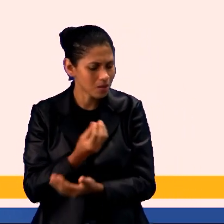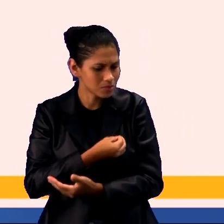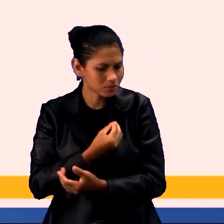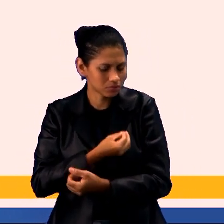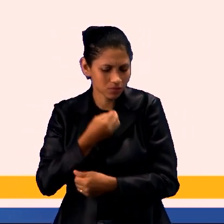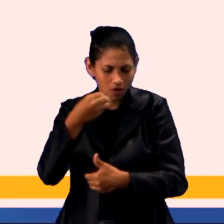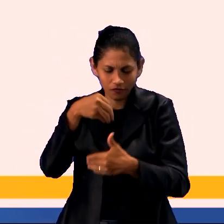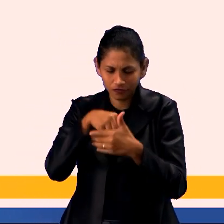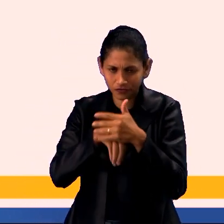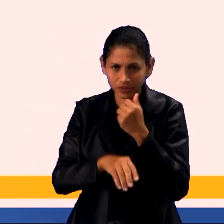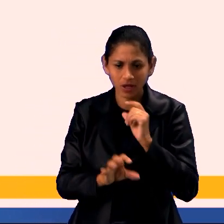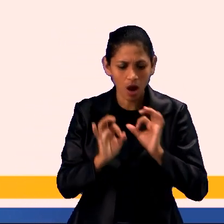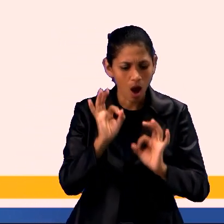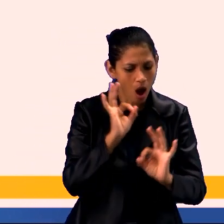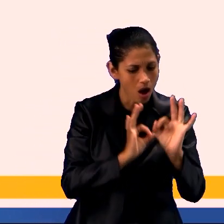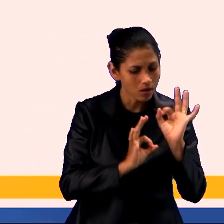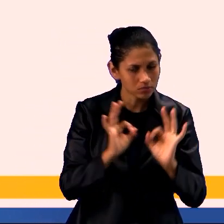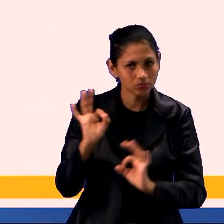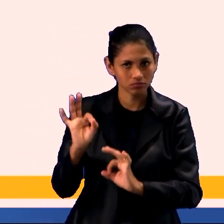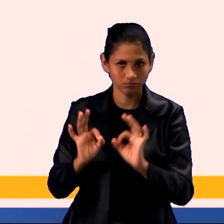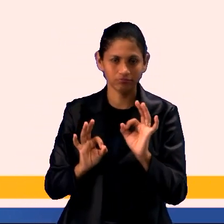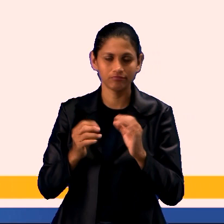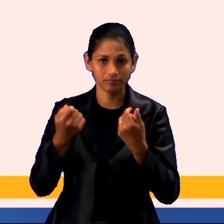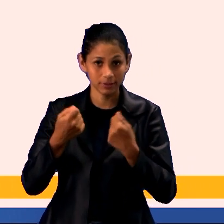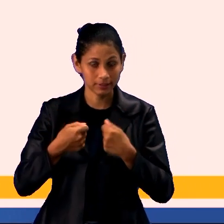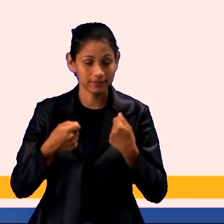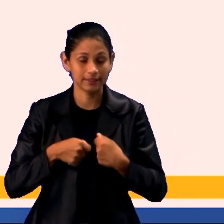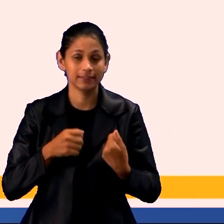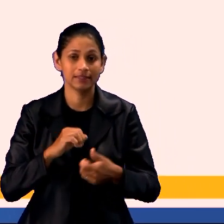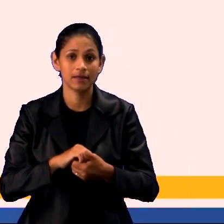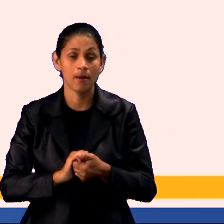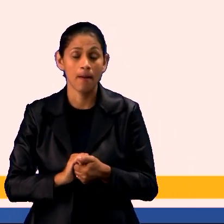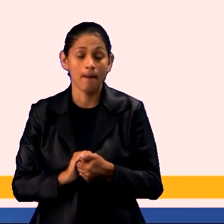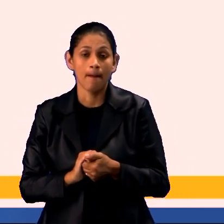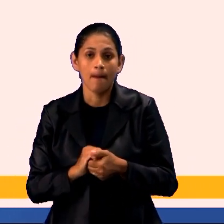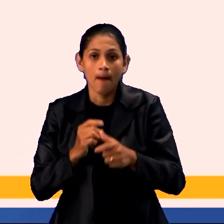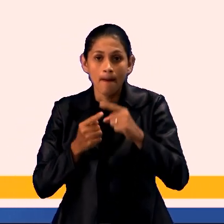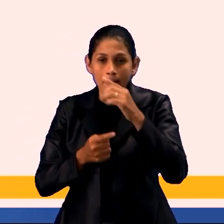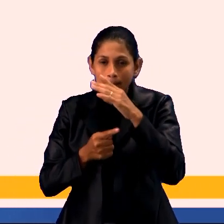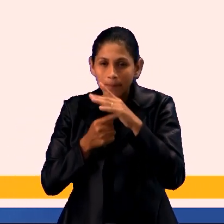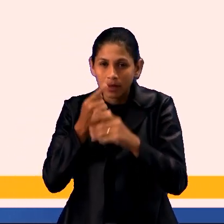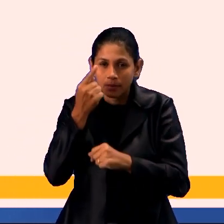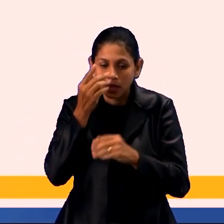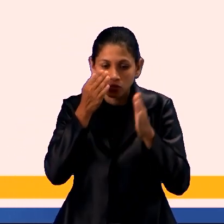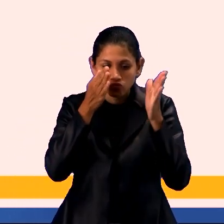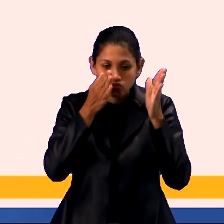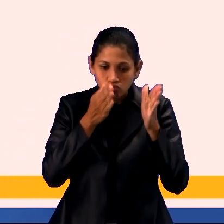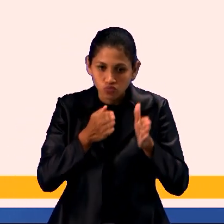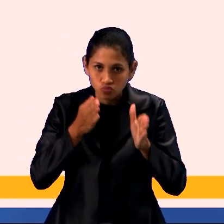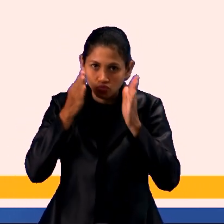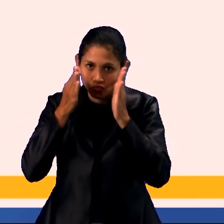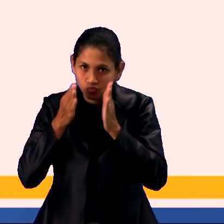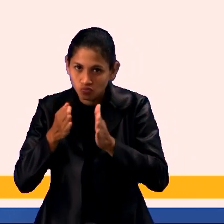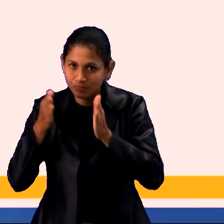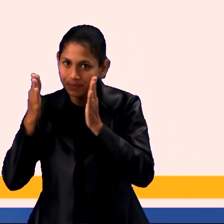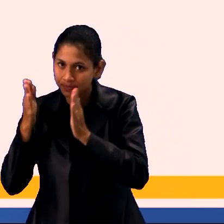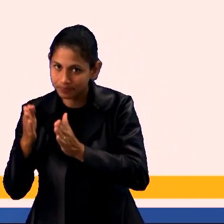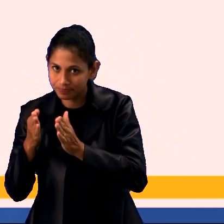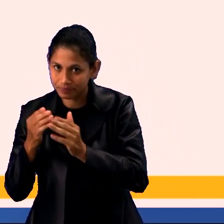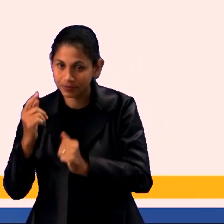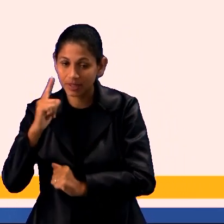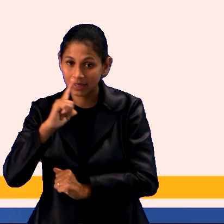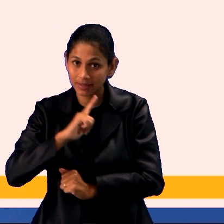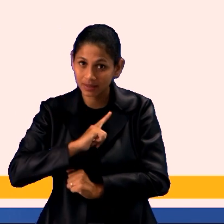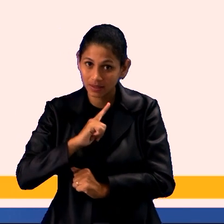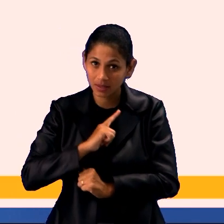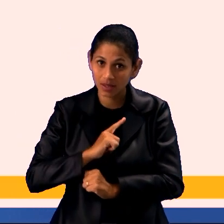alunos. Então, grava isso. Primeiro, nós vamos pegar por partes essa divisão. Nós temos duas